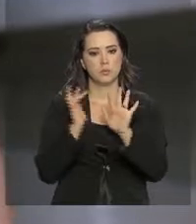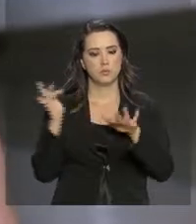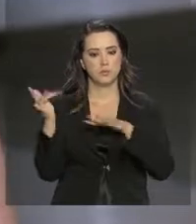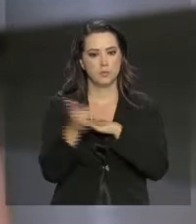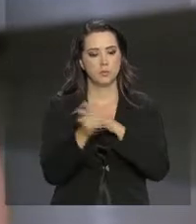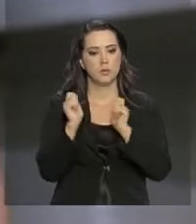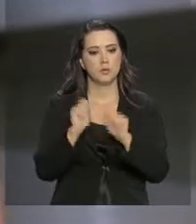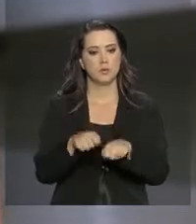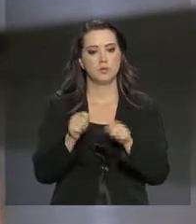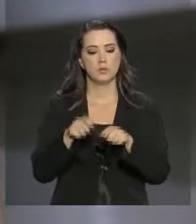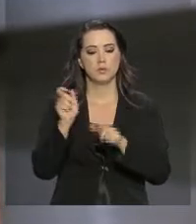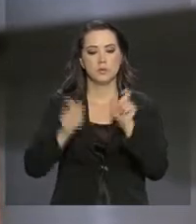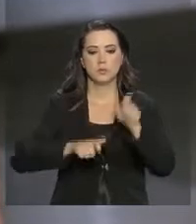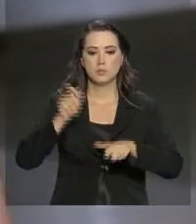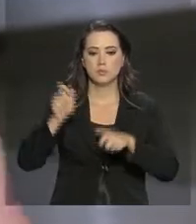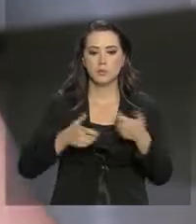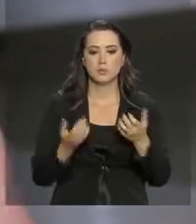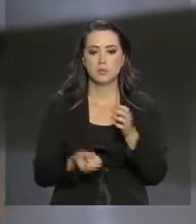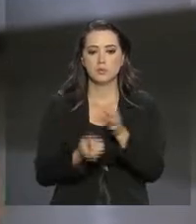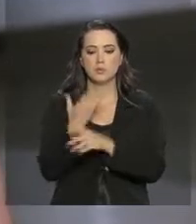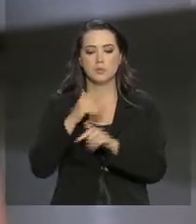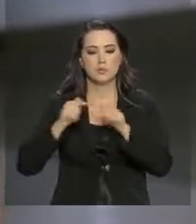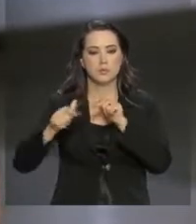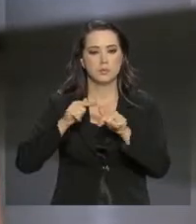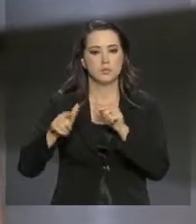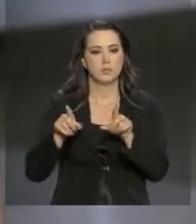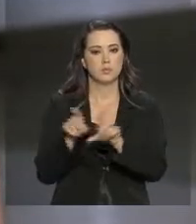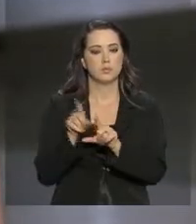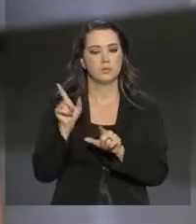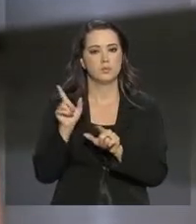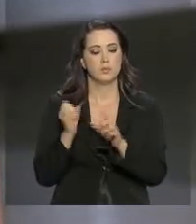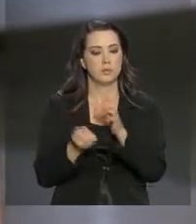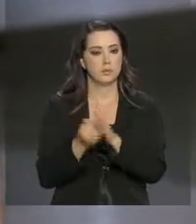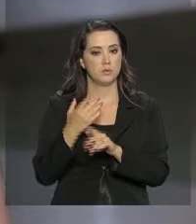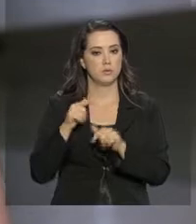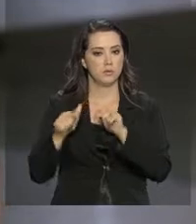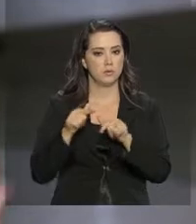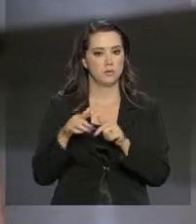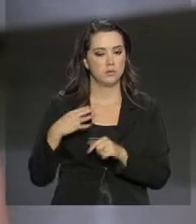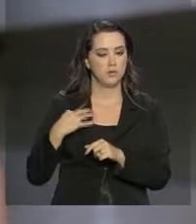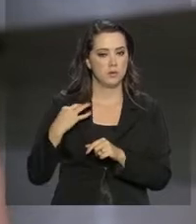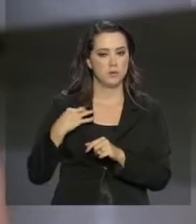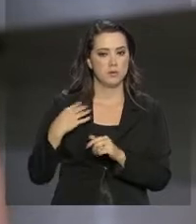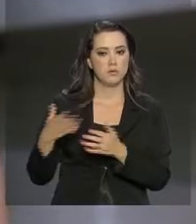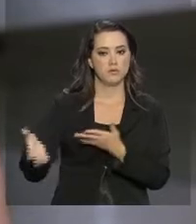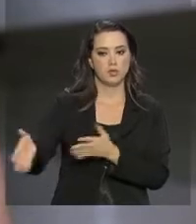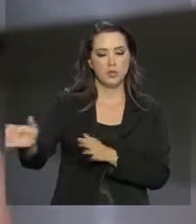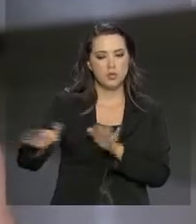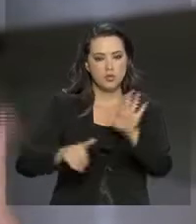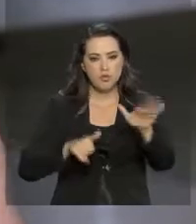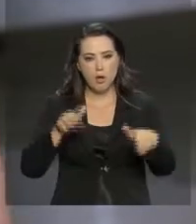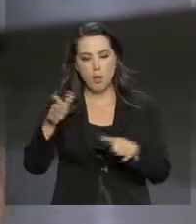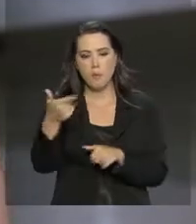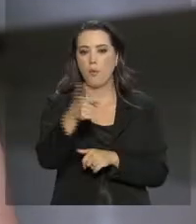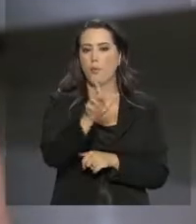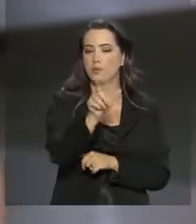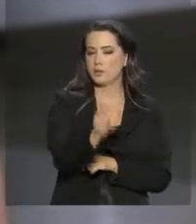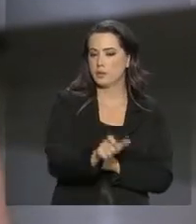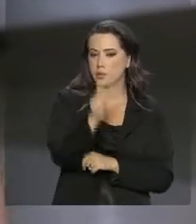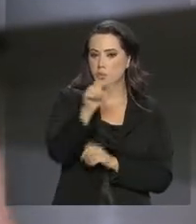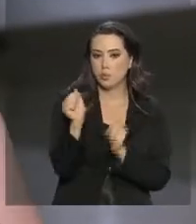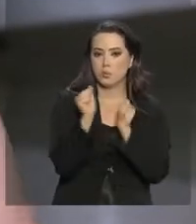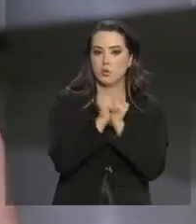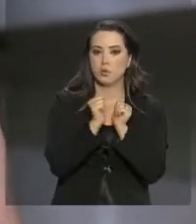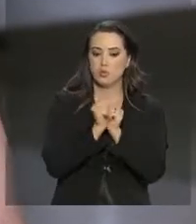permite que pessoas é crime em ações voluntárias engajem outras pessoas então você pode convidar os seus amigos